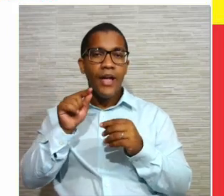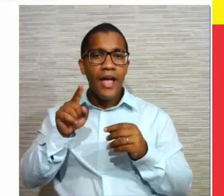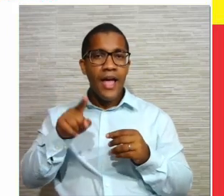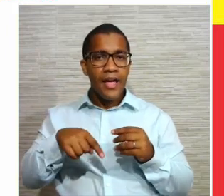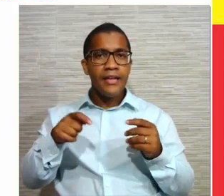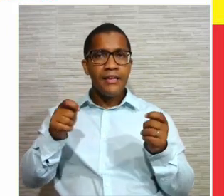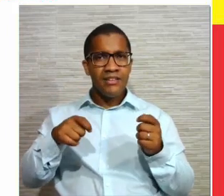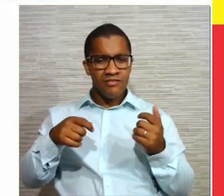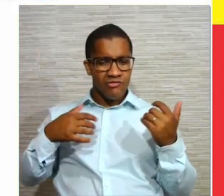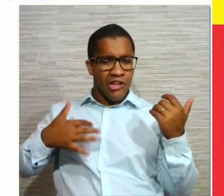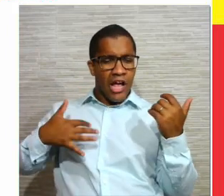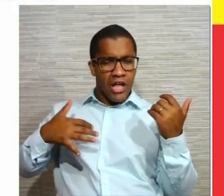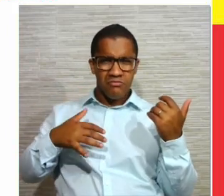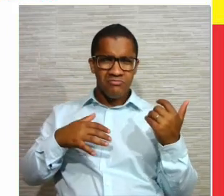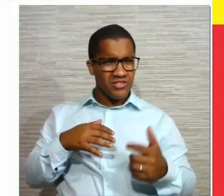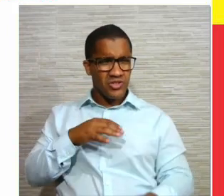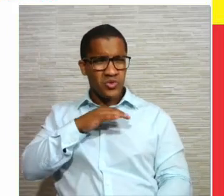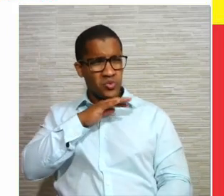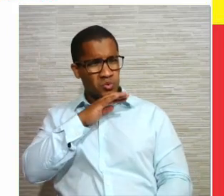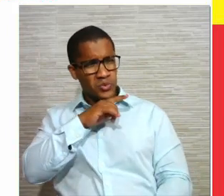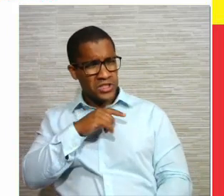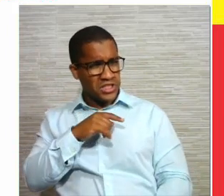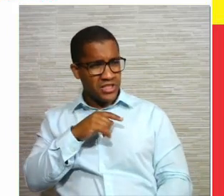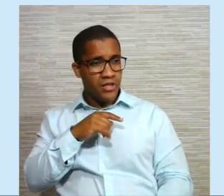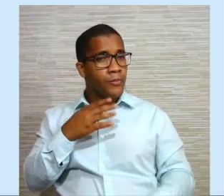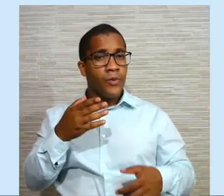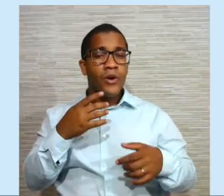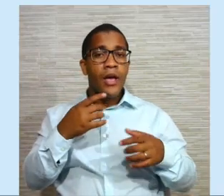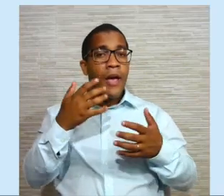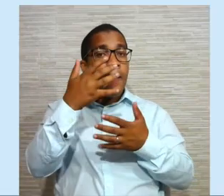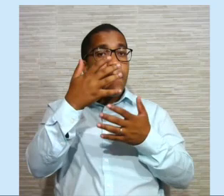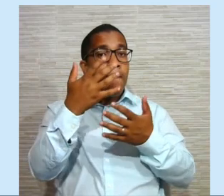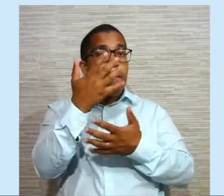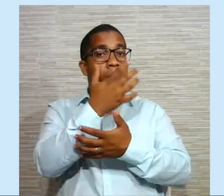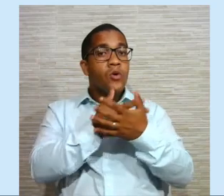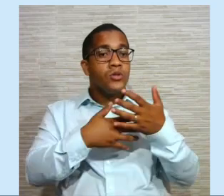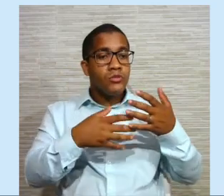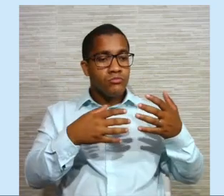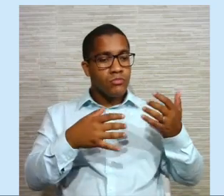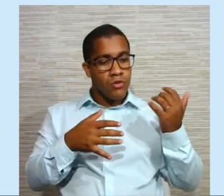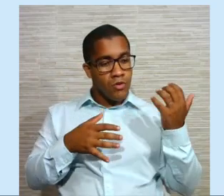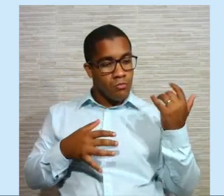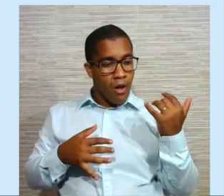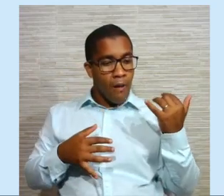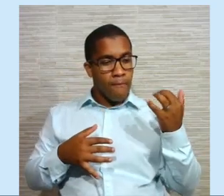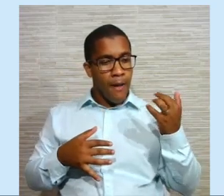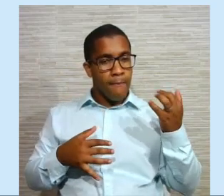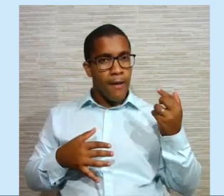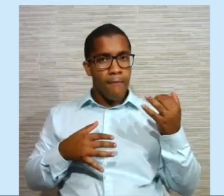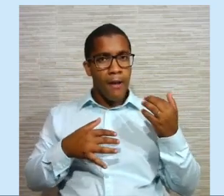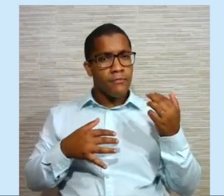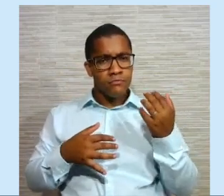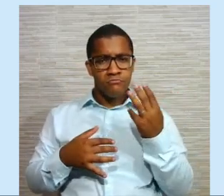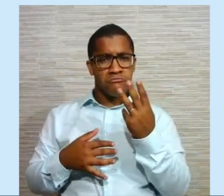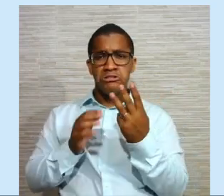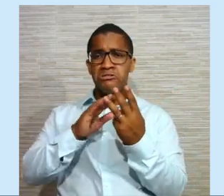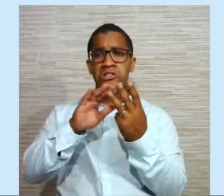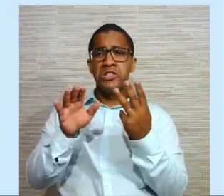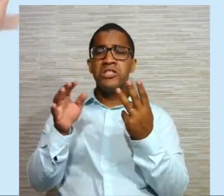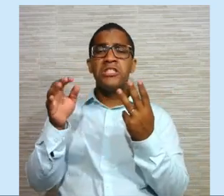foram considerados de tocar mal, porque a melodia já era mais simples, normalmente eram 3 acordes. A banda de punk